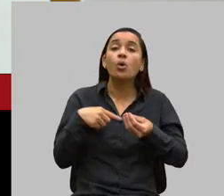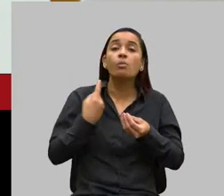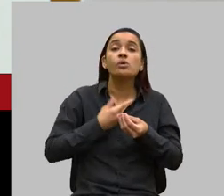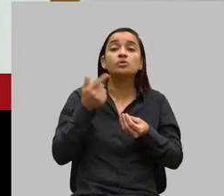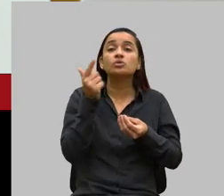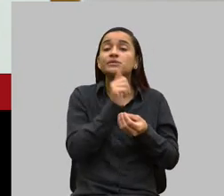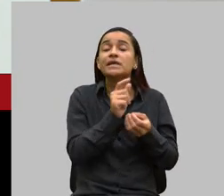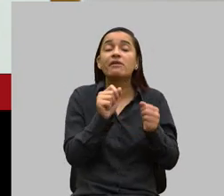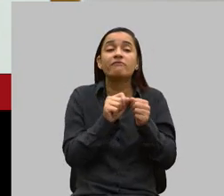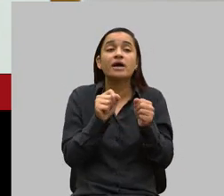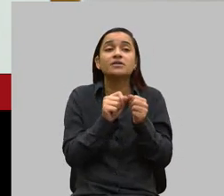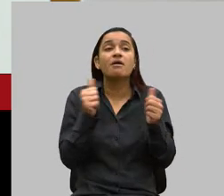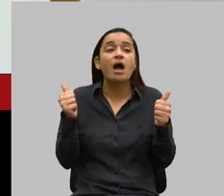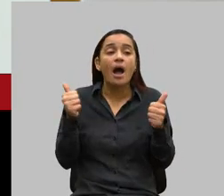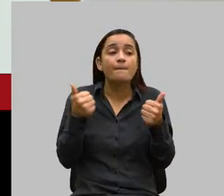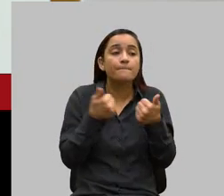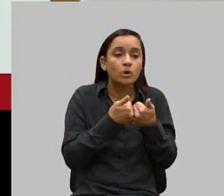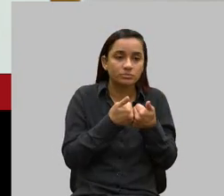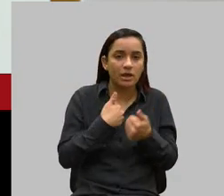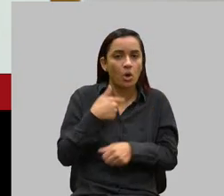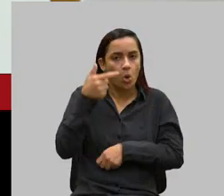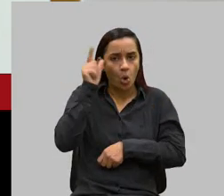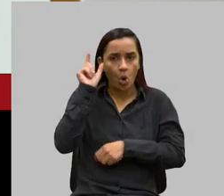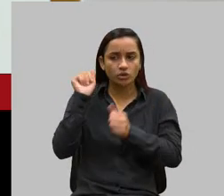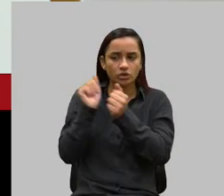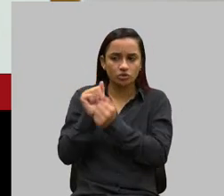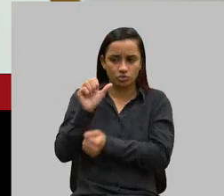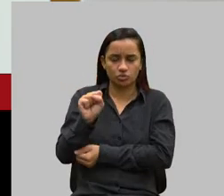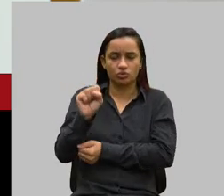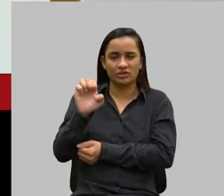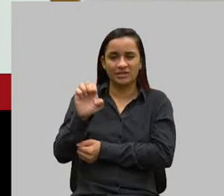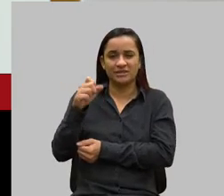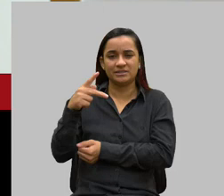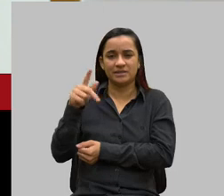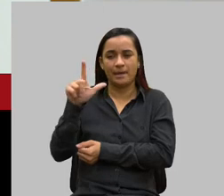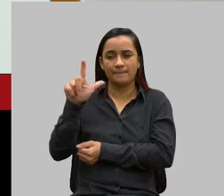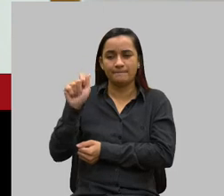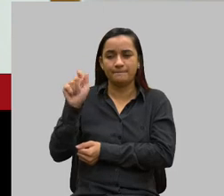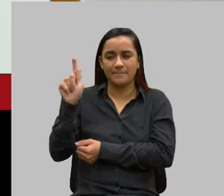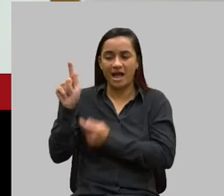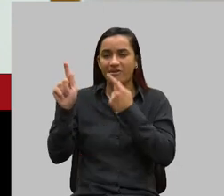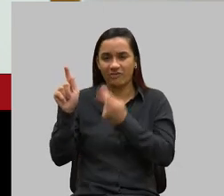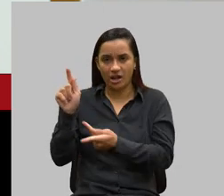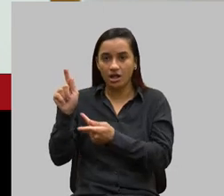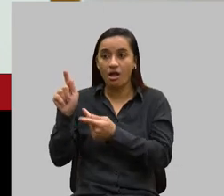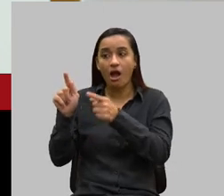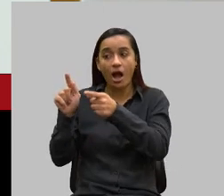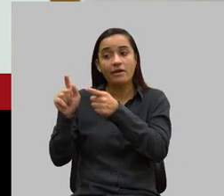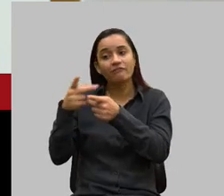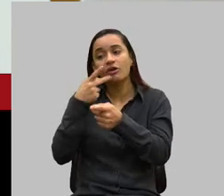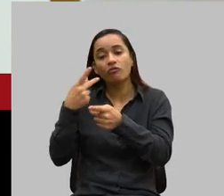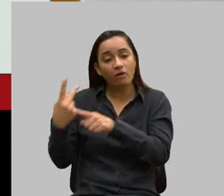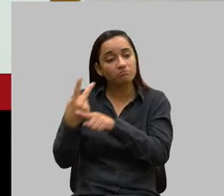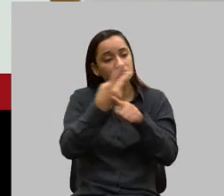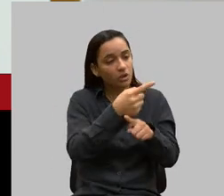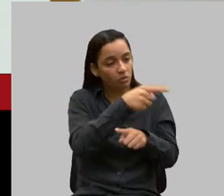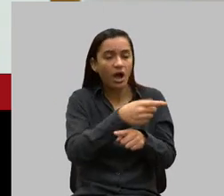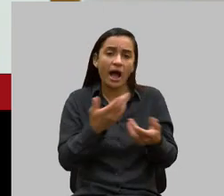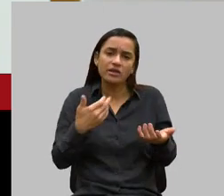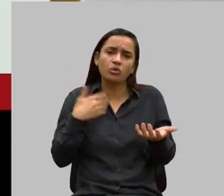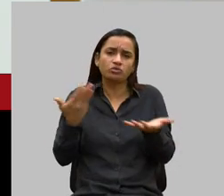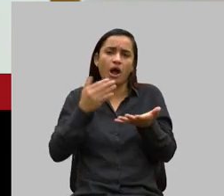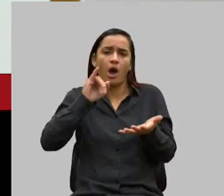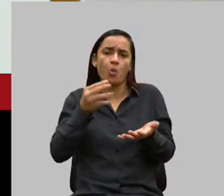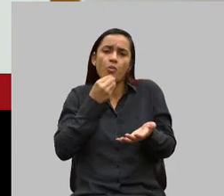falei isso aqui com a cag ontem e a cag falou que ia remeter o senhor mas já que a vinda do Senhor Hoje Aqui eu posso fazer isso direto pro senhor então